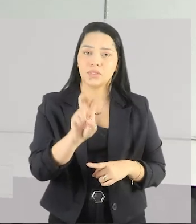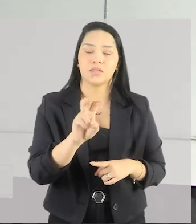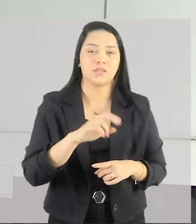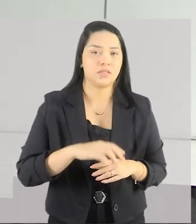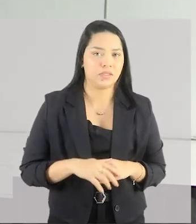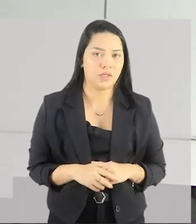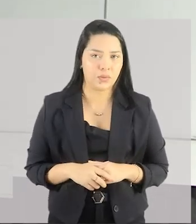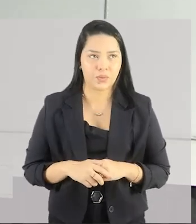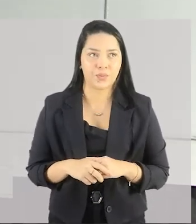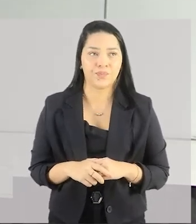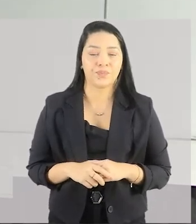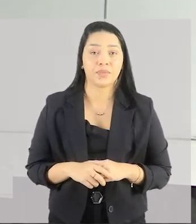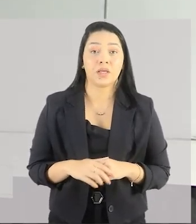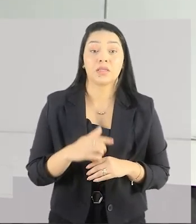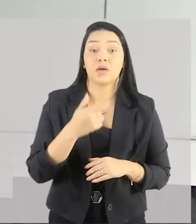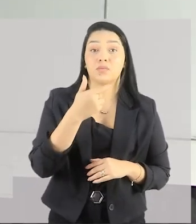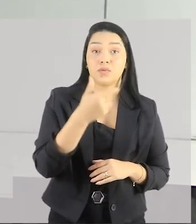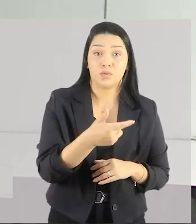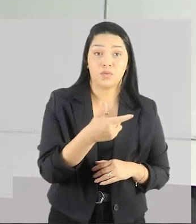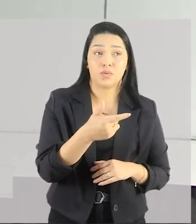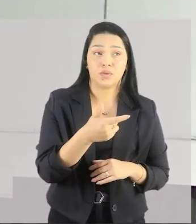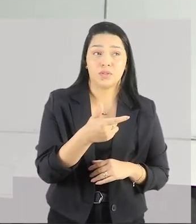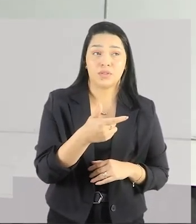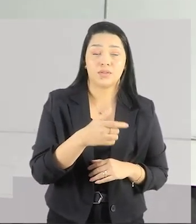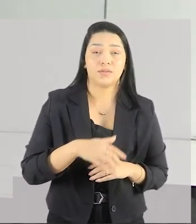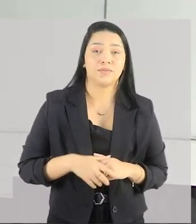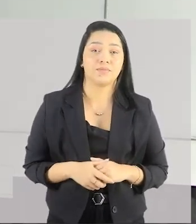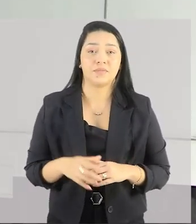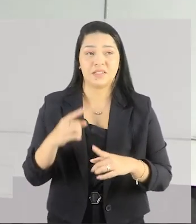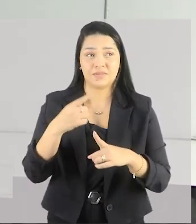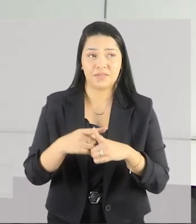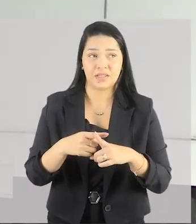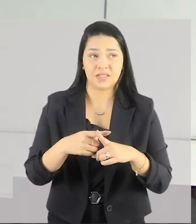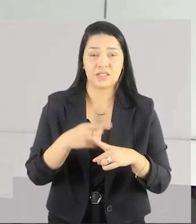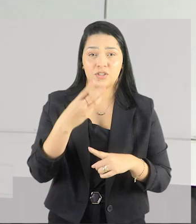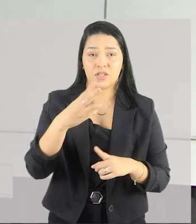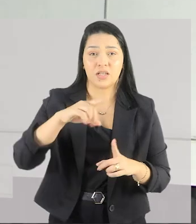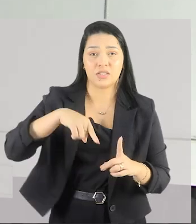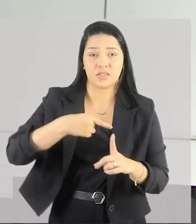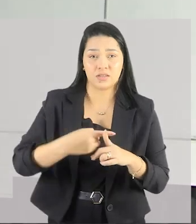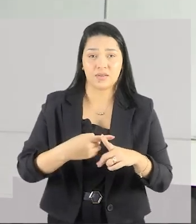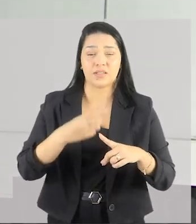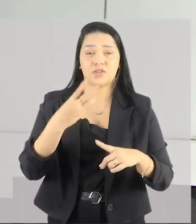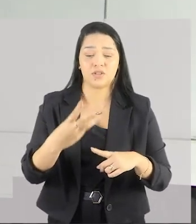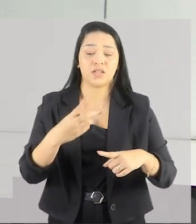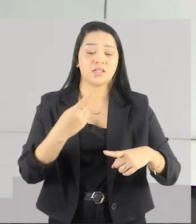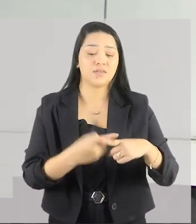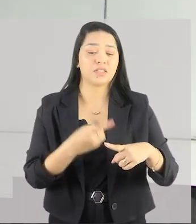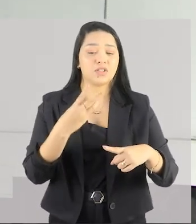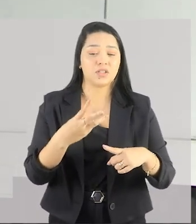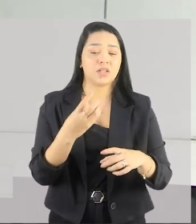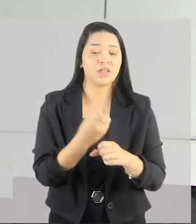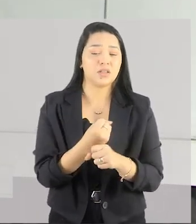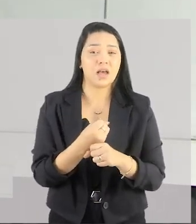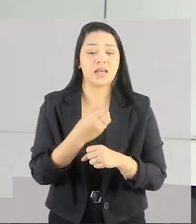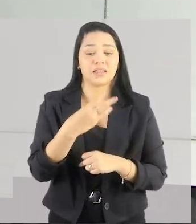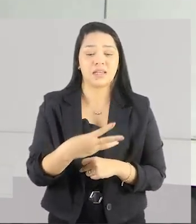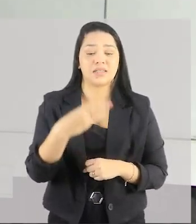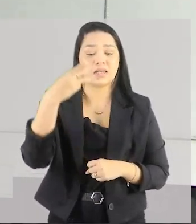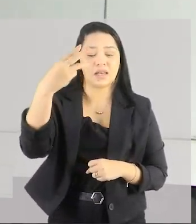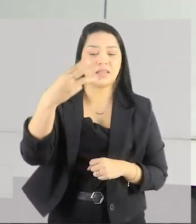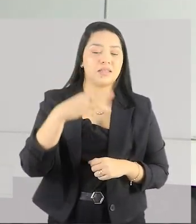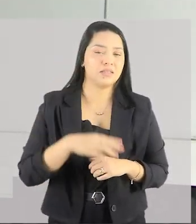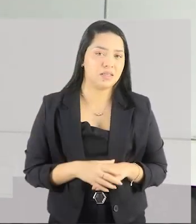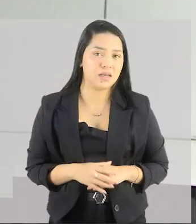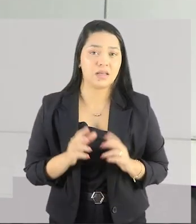5, ok? Então vai ficar 2 vezes 3 vezes 3 vezes 3 é 3 a terceira, ou